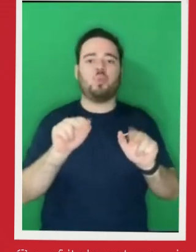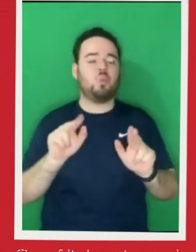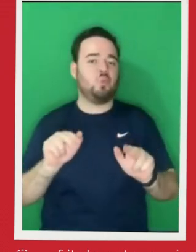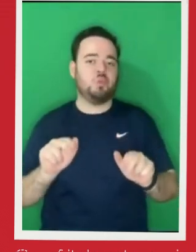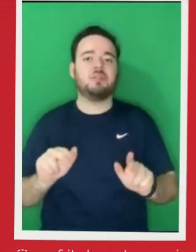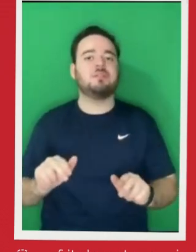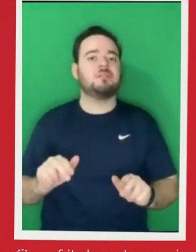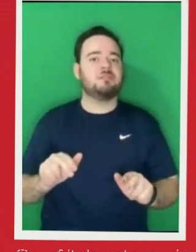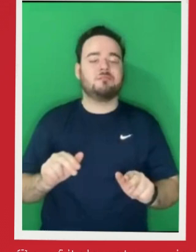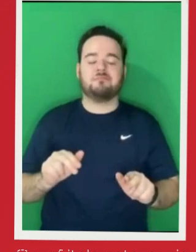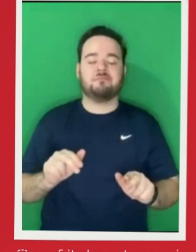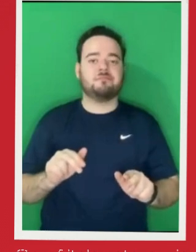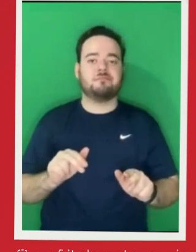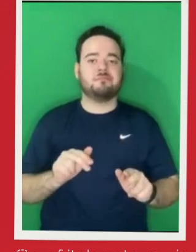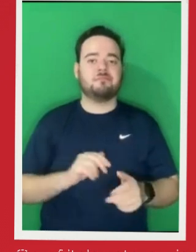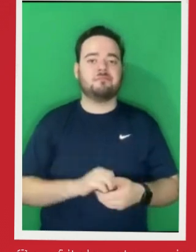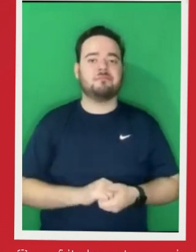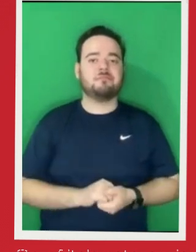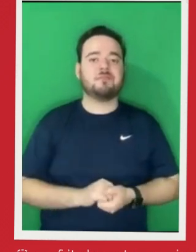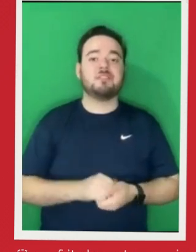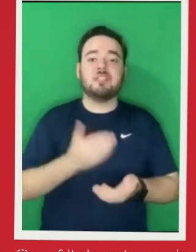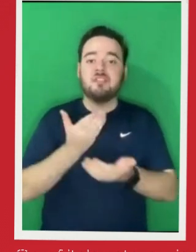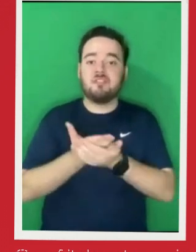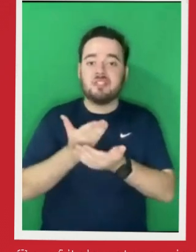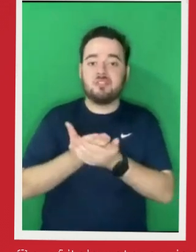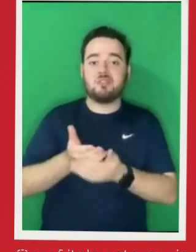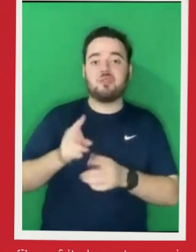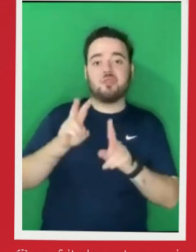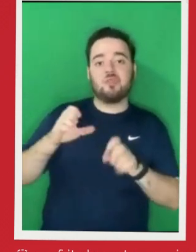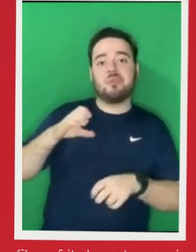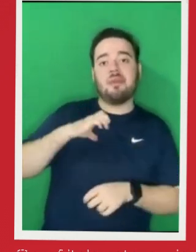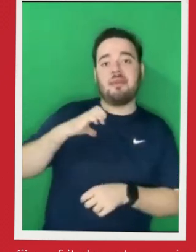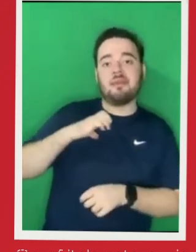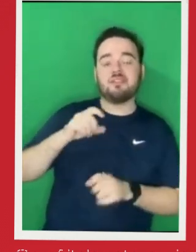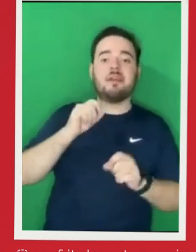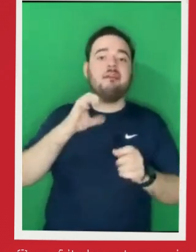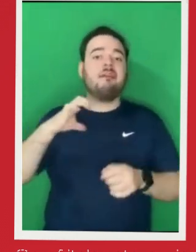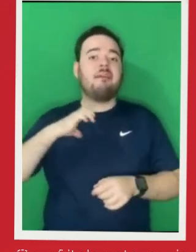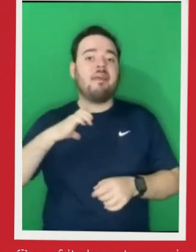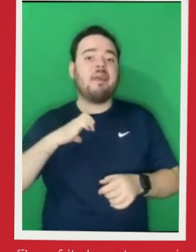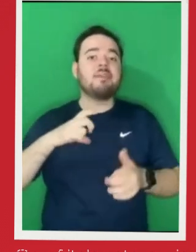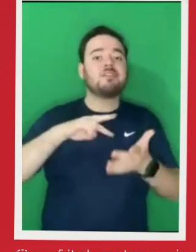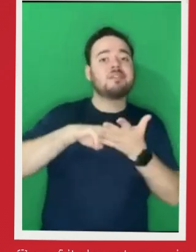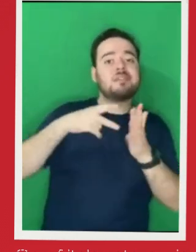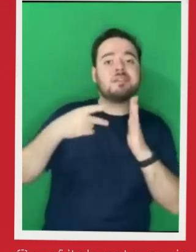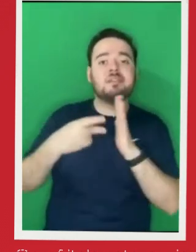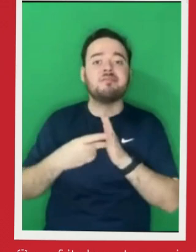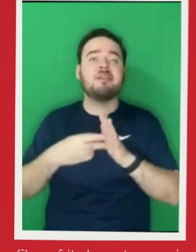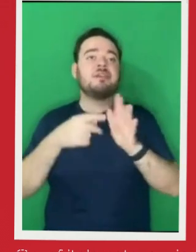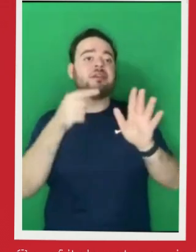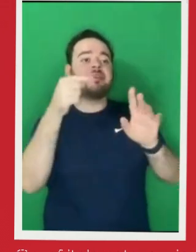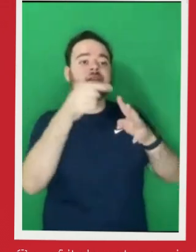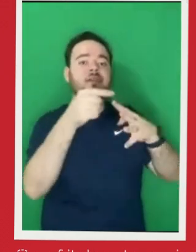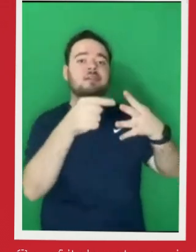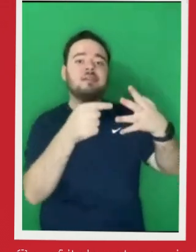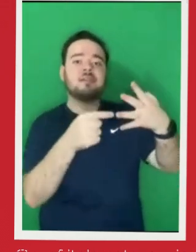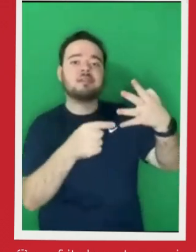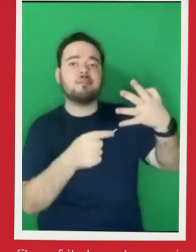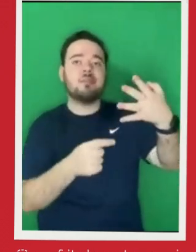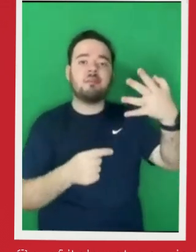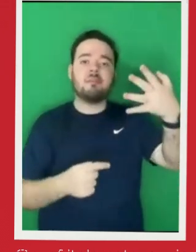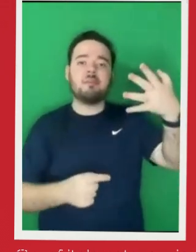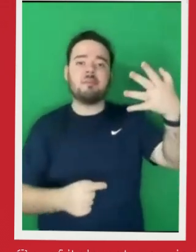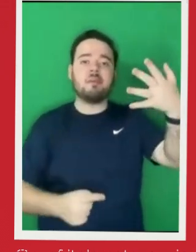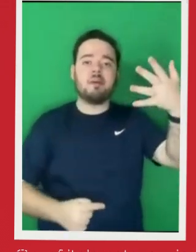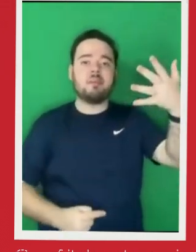ir para a etimologia das palavras, né? Vai fazer um estudo sobre ética e vai dizer ética significa isso no latim,